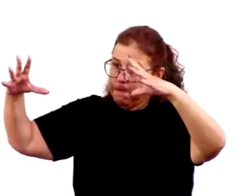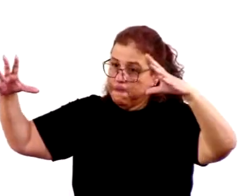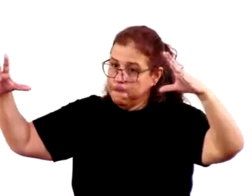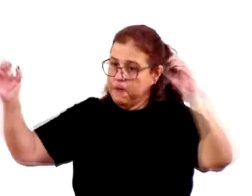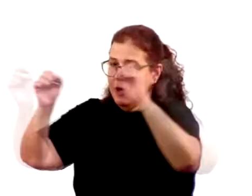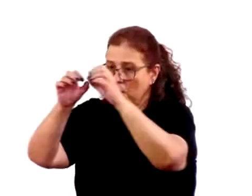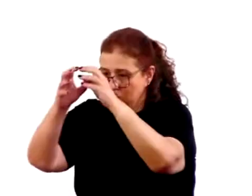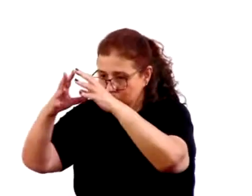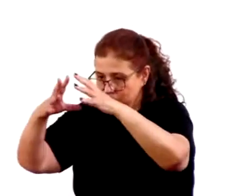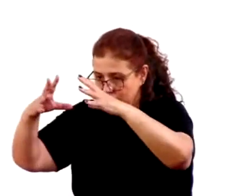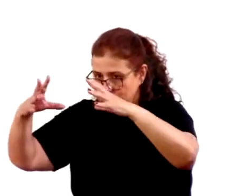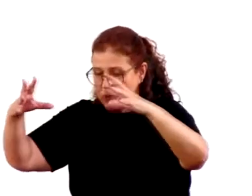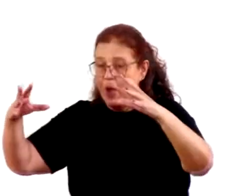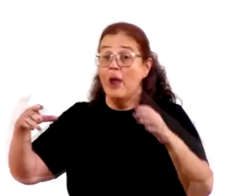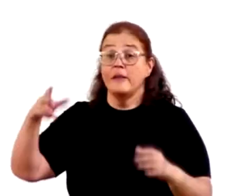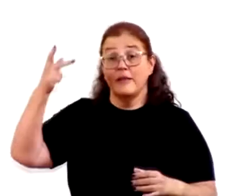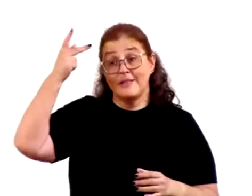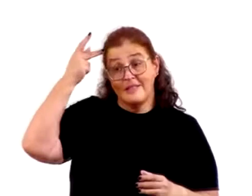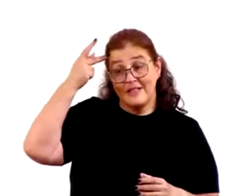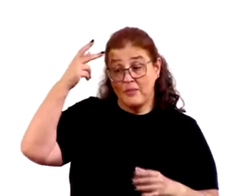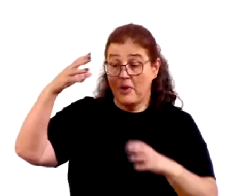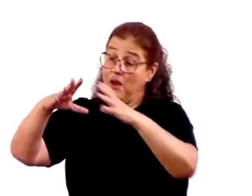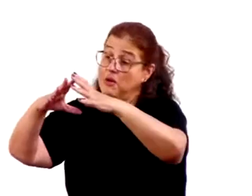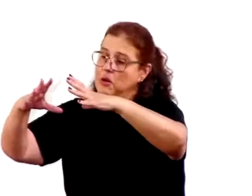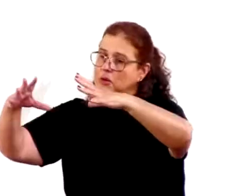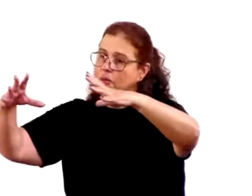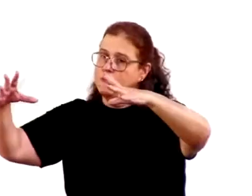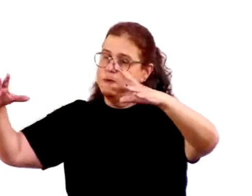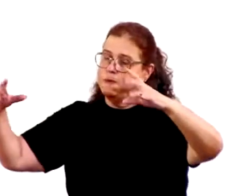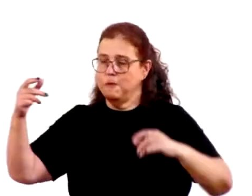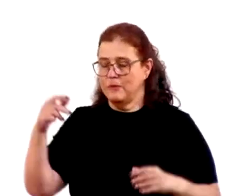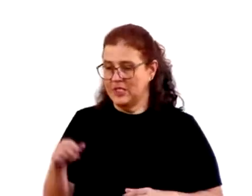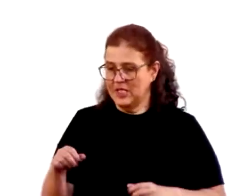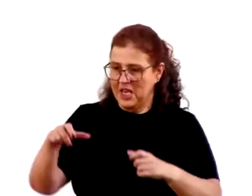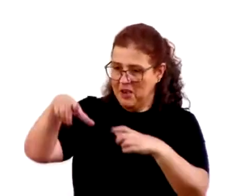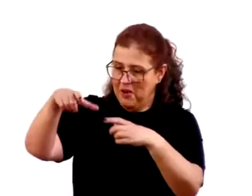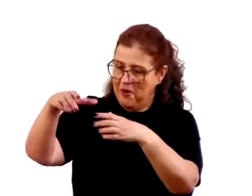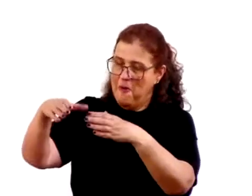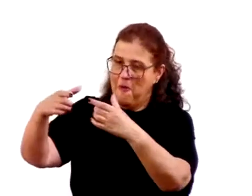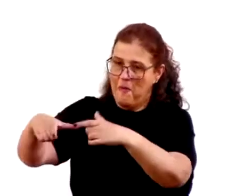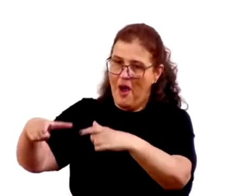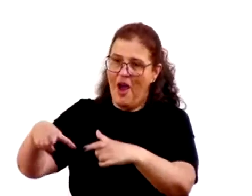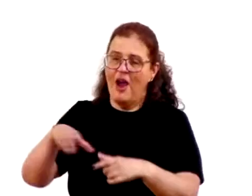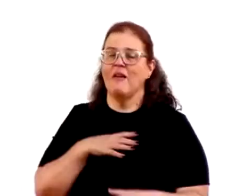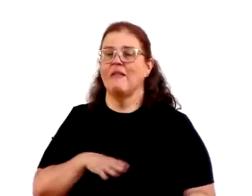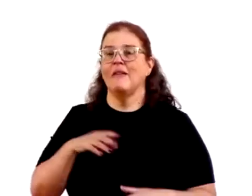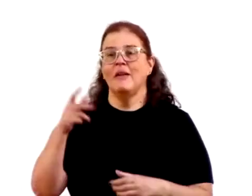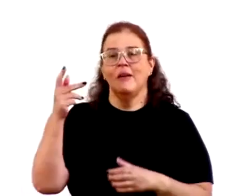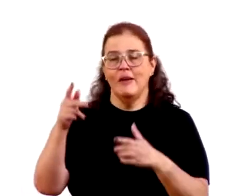Para tantas vezes agir como um Deus.